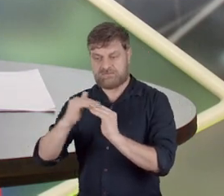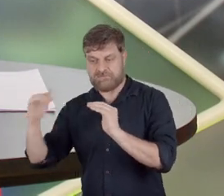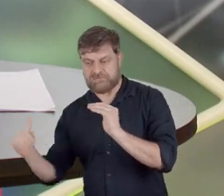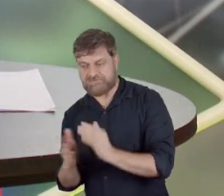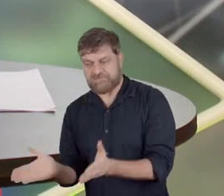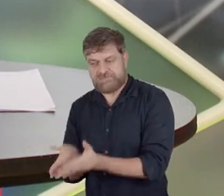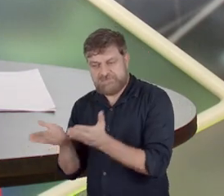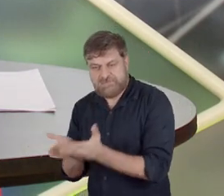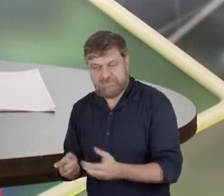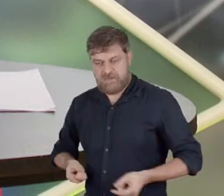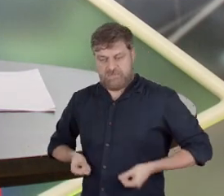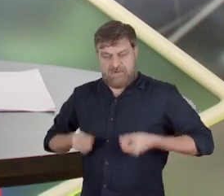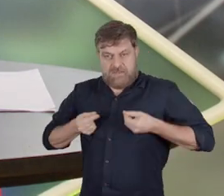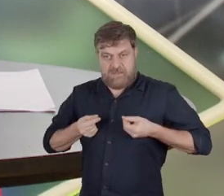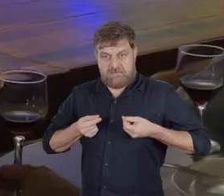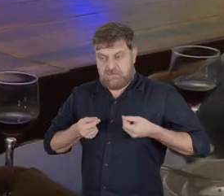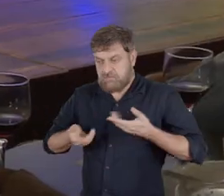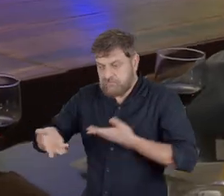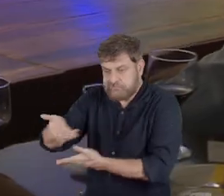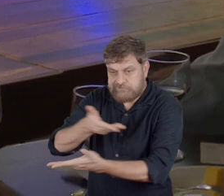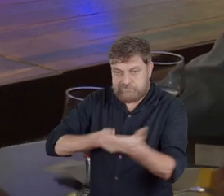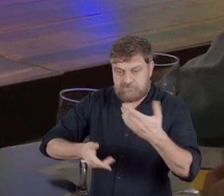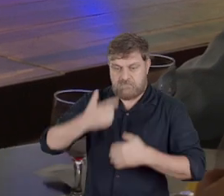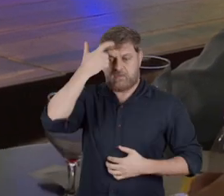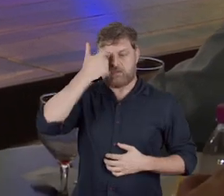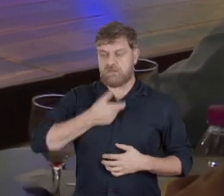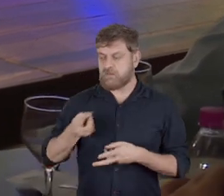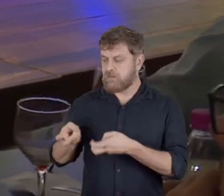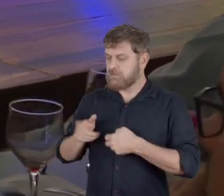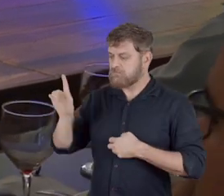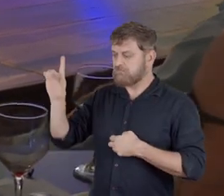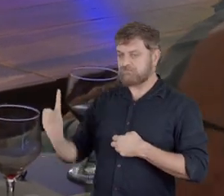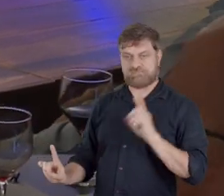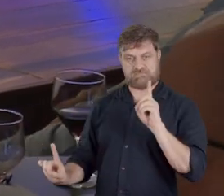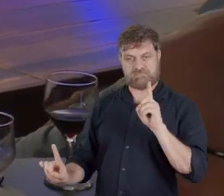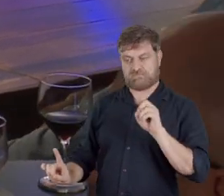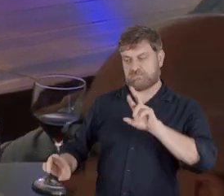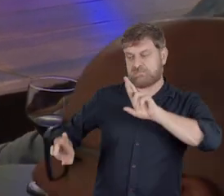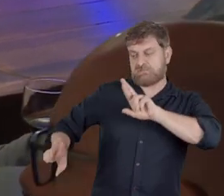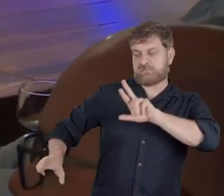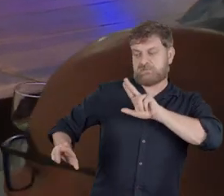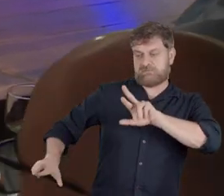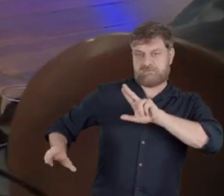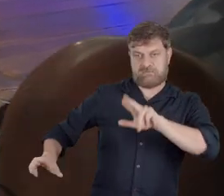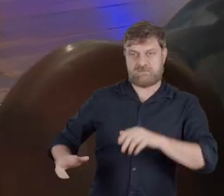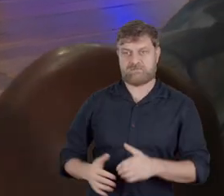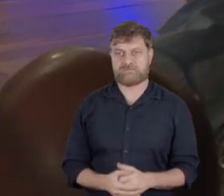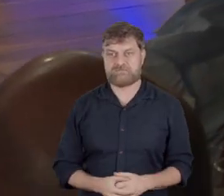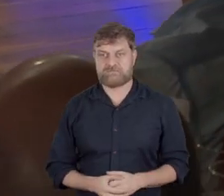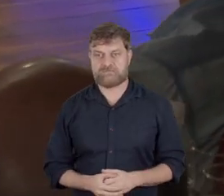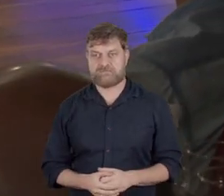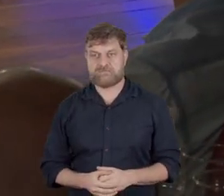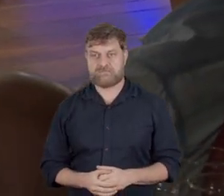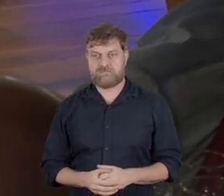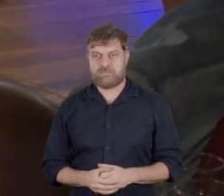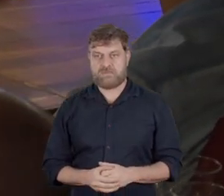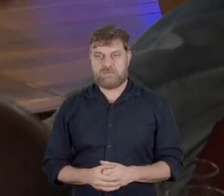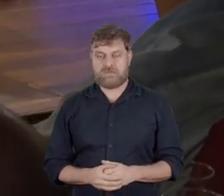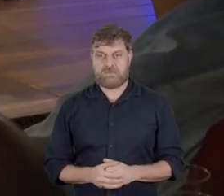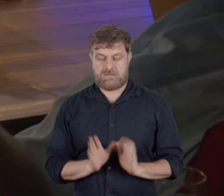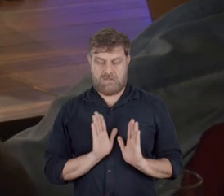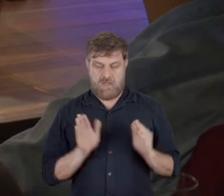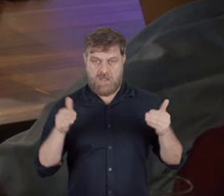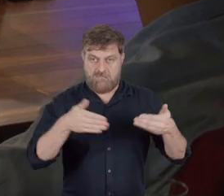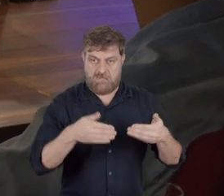o reconhecimento ele se dá a partir da diferença, não é isso? Você se reconhece enquanto alguém a partir da diferença com o outro. E do ponto de vista da